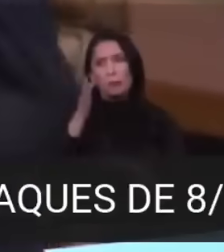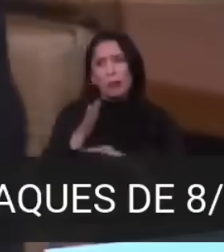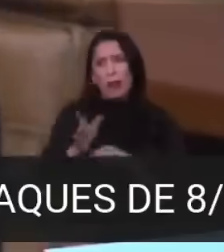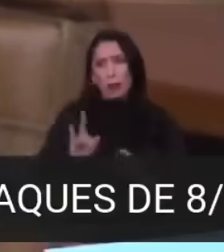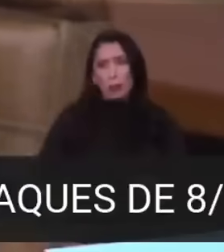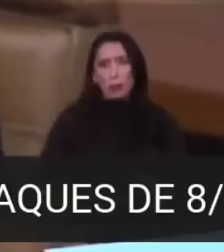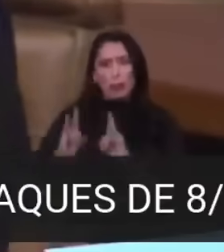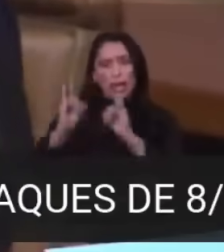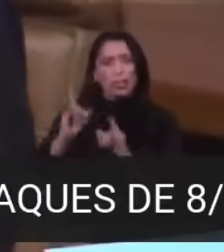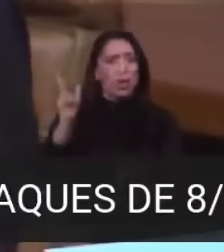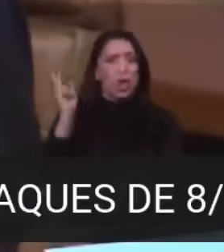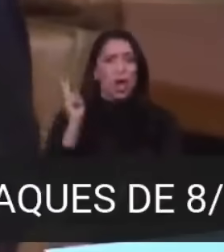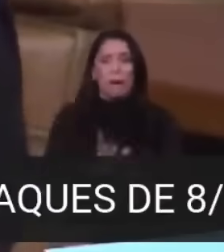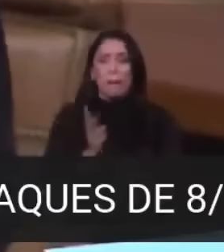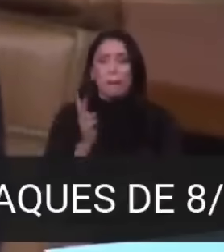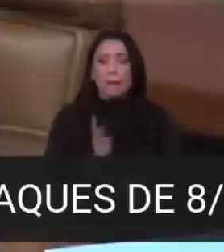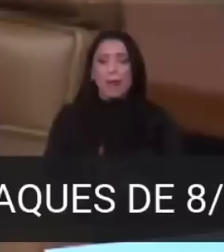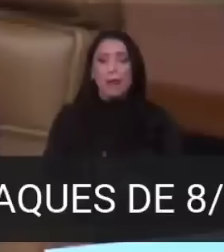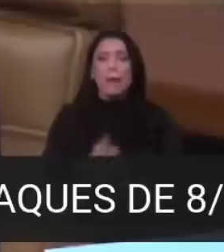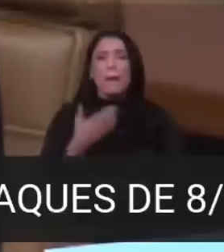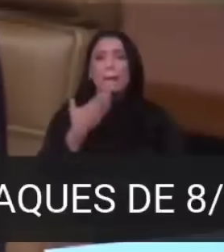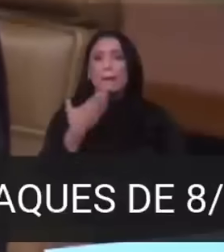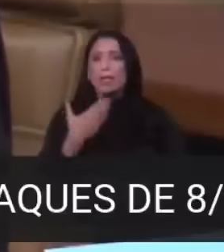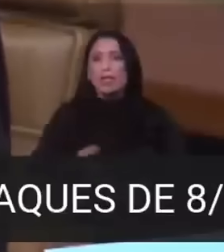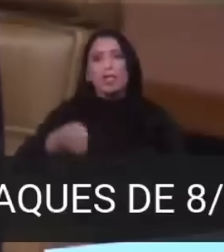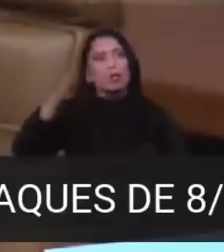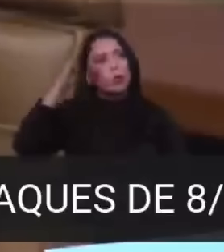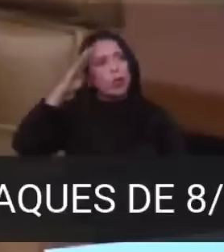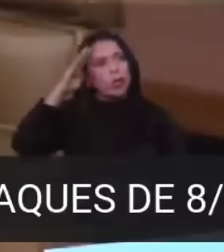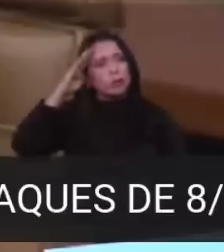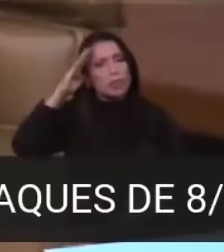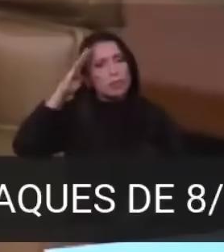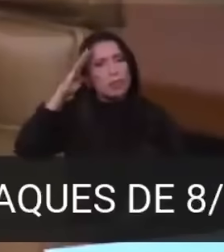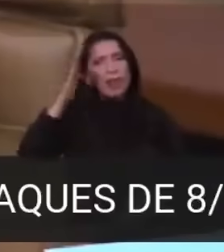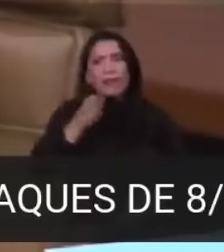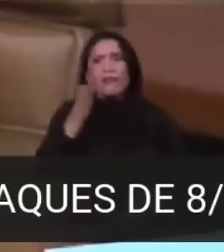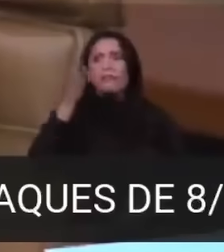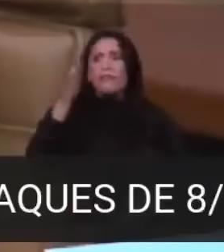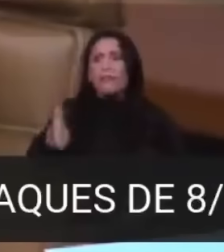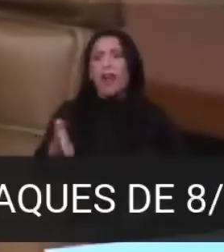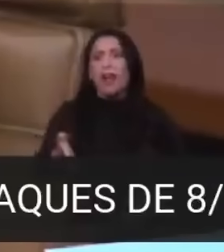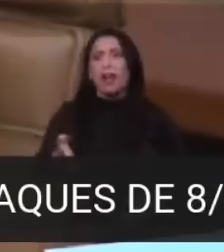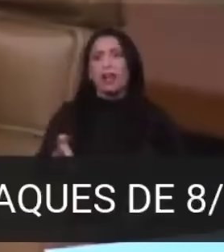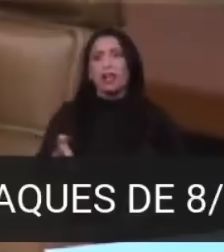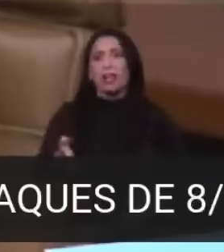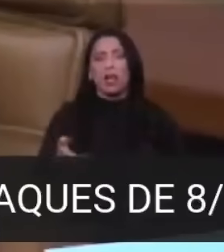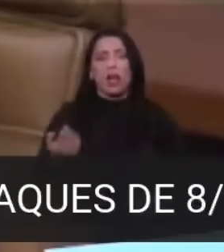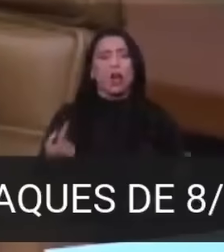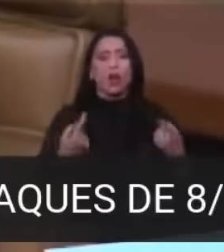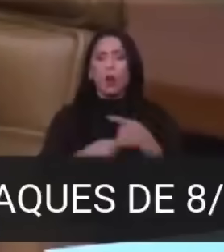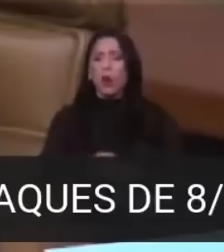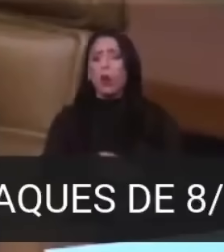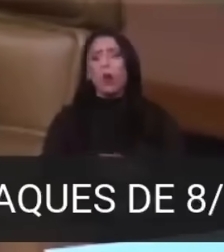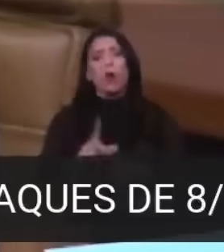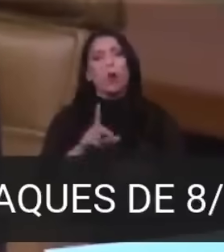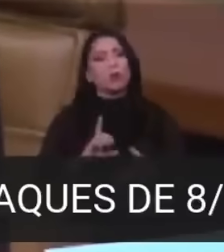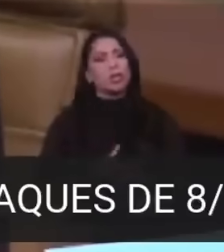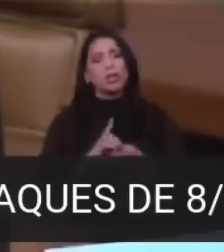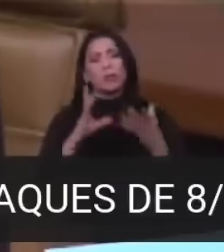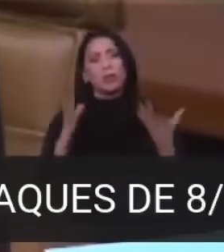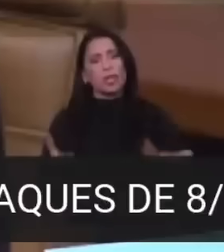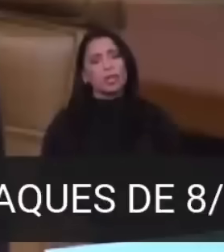com o mesmo intuito porque pediu intervenção militar a abolição do Estado democrático de direito